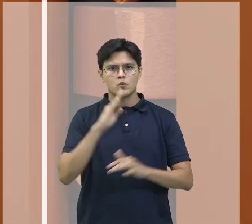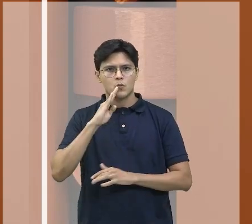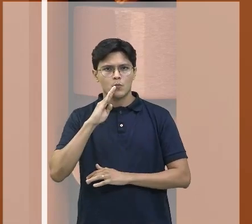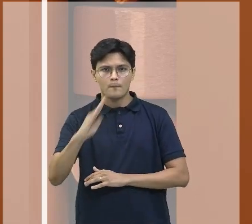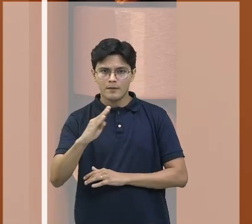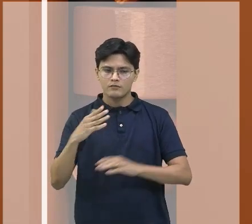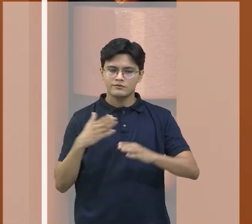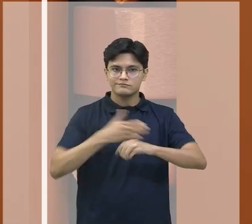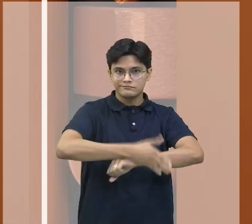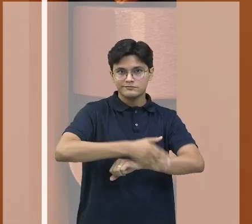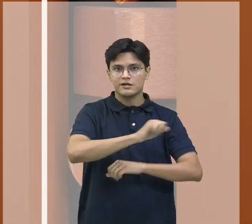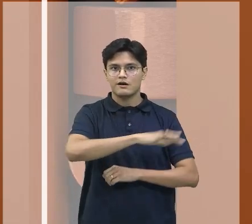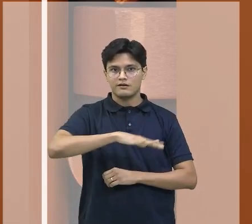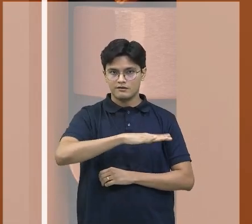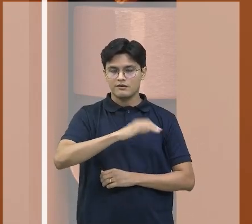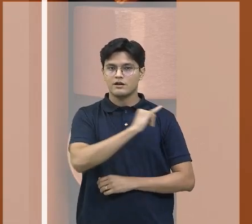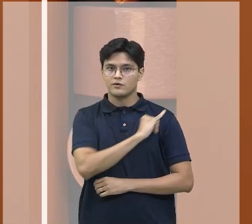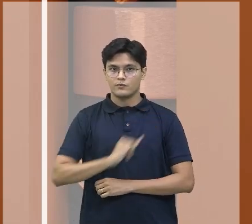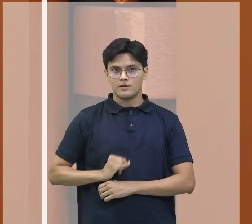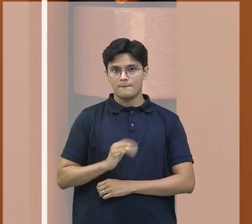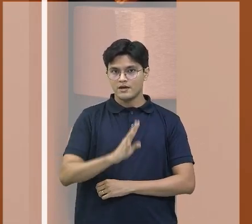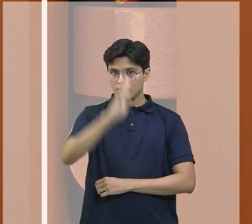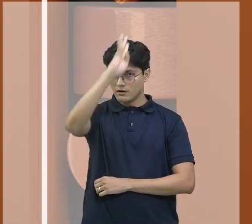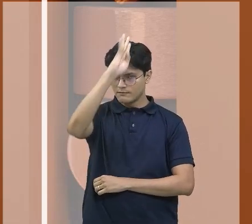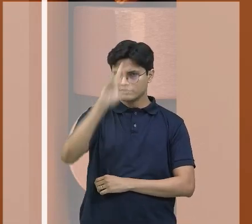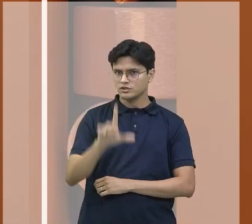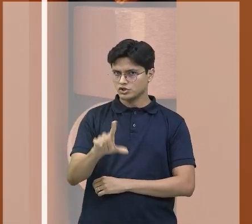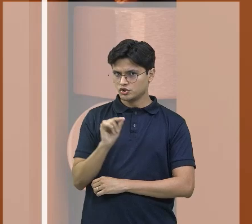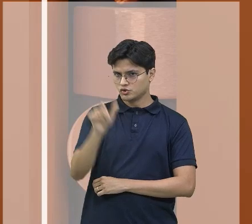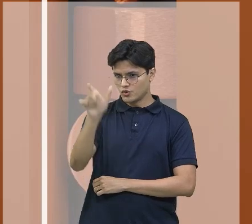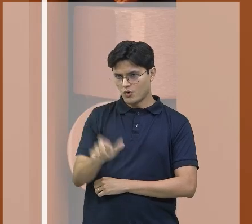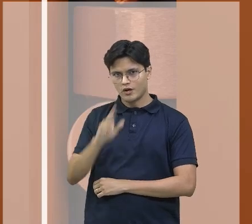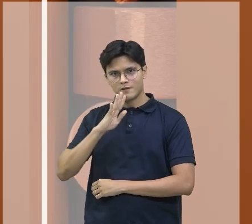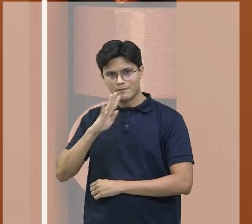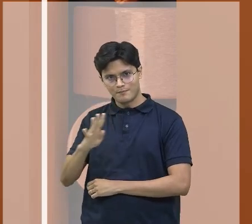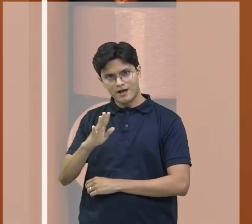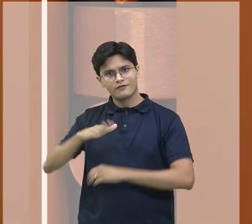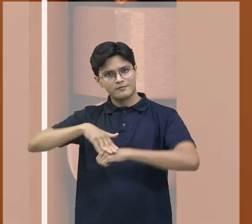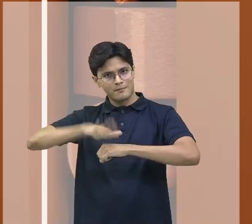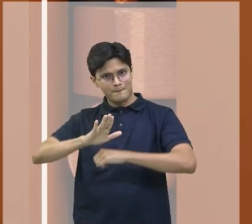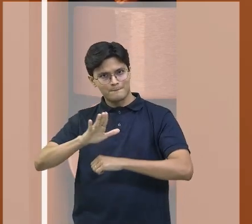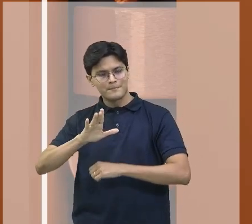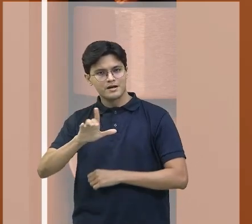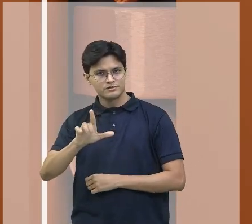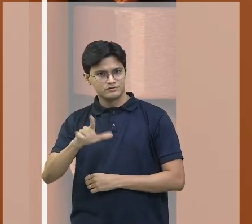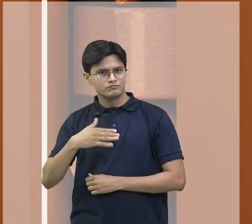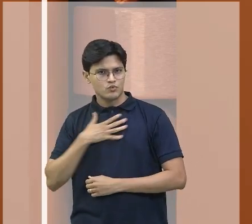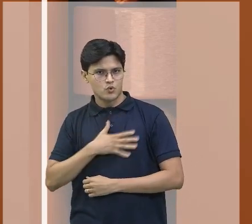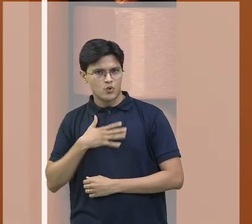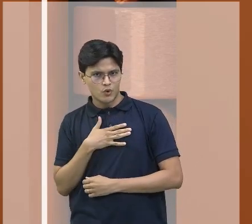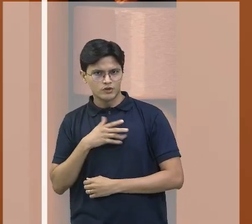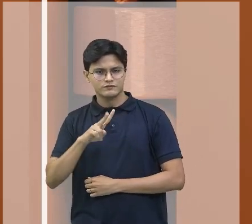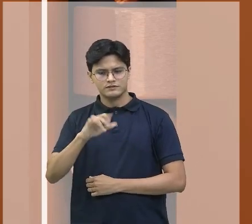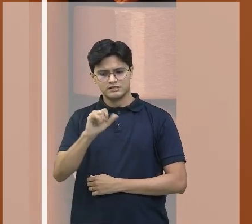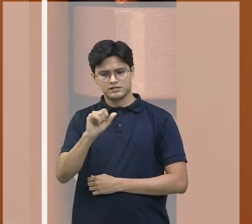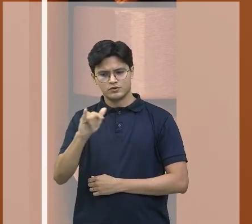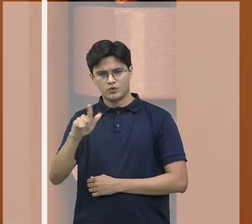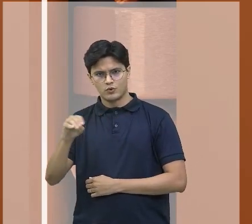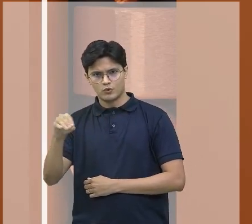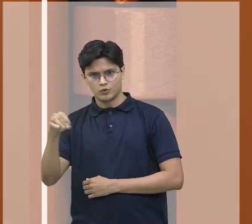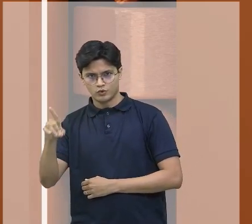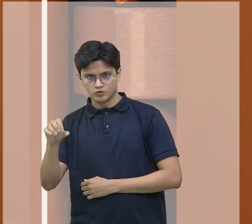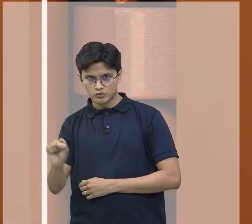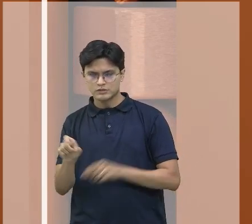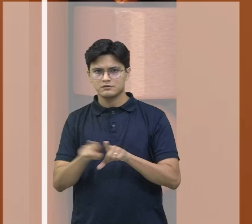do Império Romano. Escolhe aí o teu bárbaro preferido: ostrogodos, visigodos, hunos. E, claro, nós